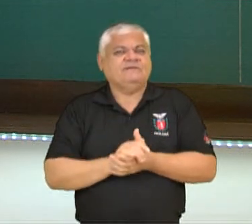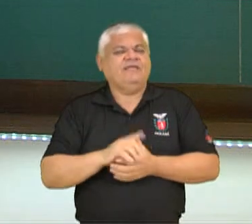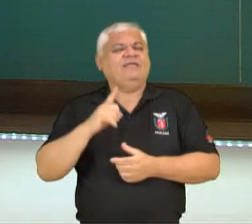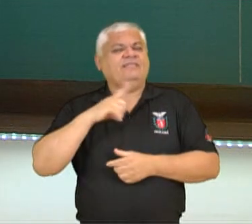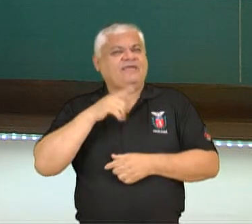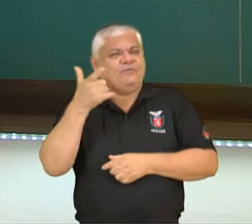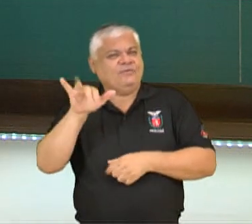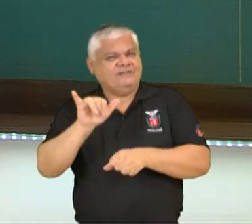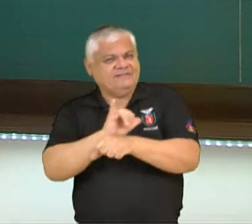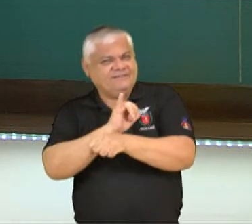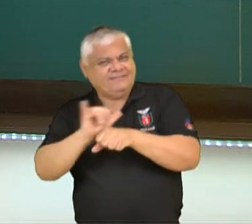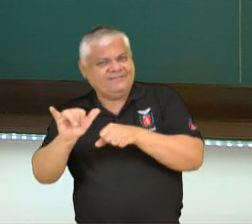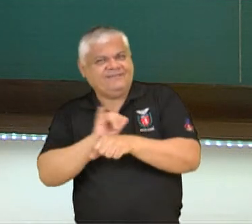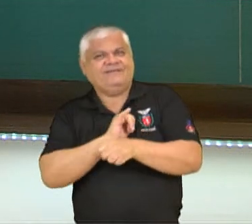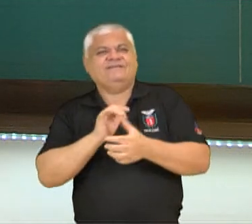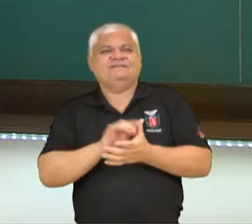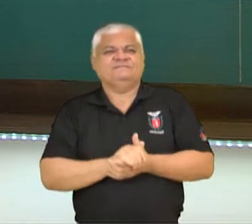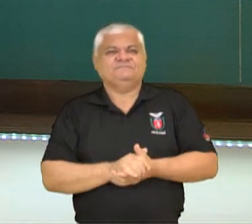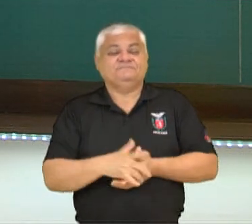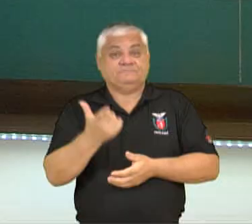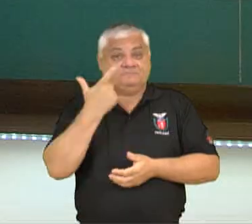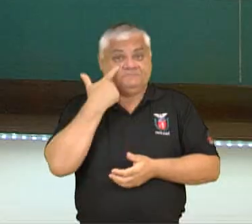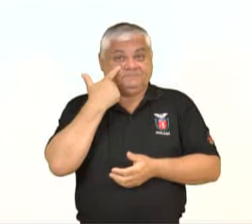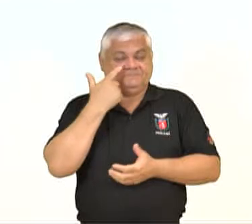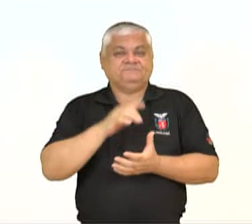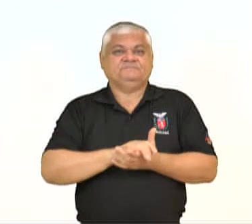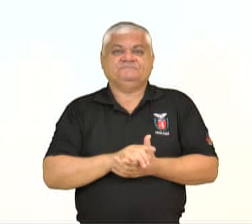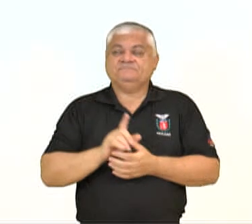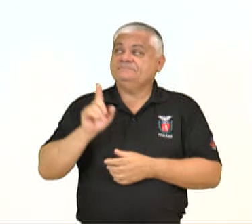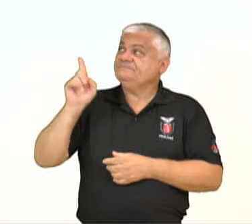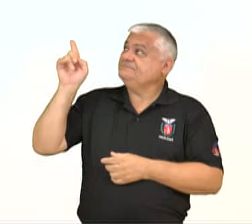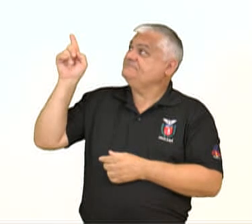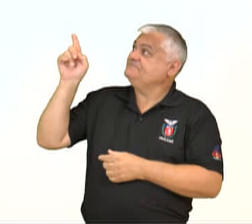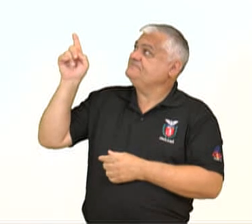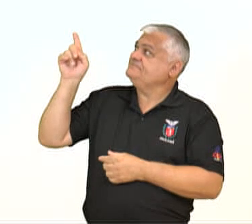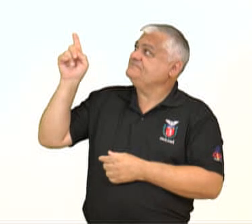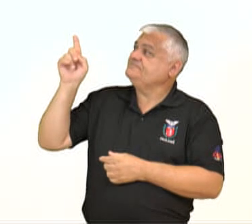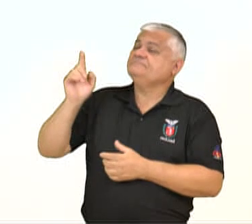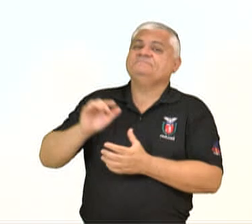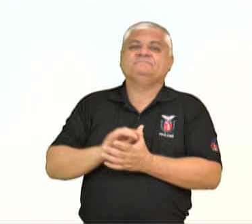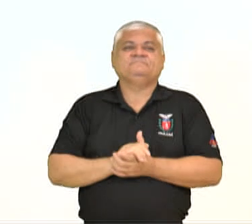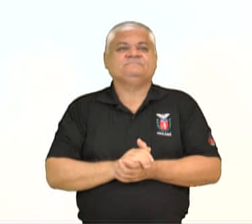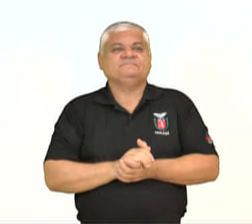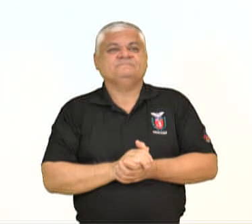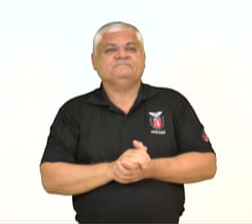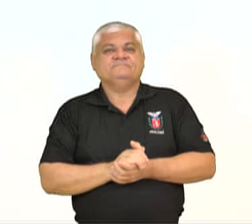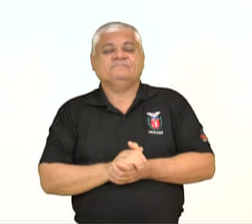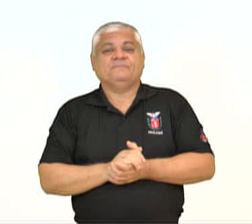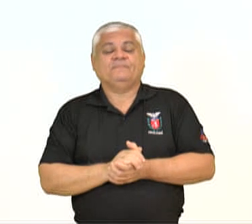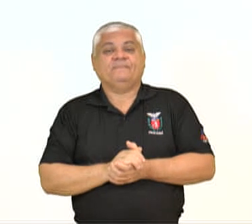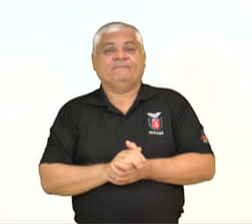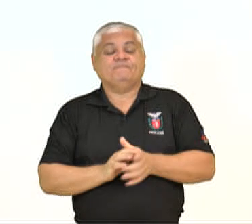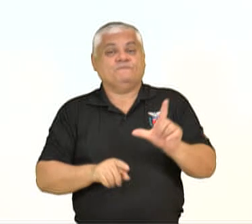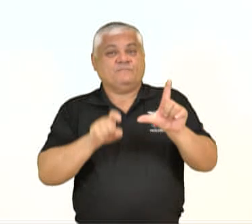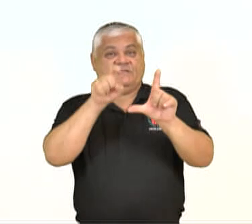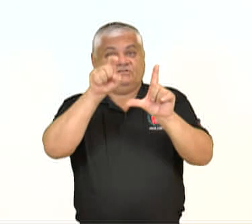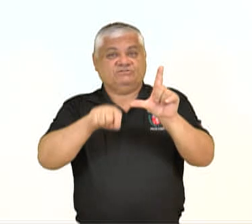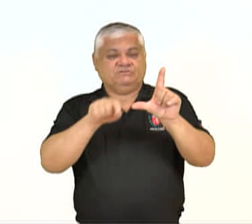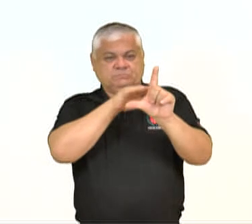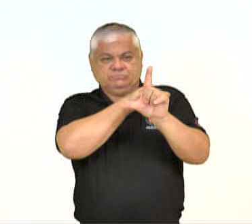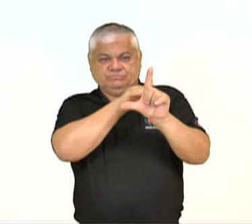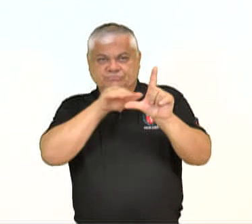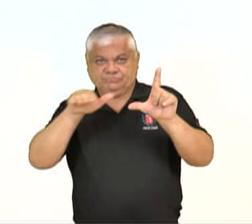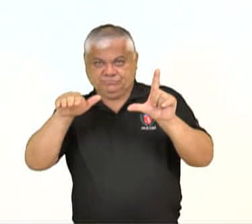outra possibilidade. Então, veja bem, nós sabemos que o x pode ser calculado